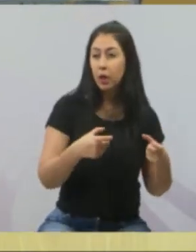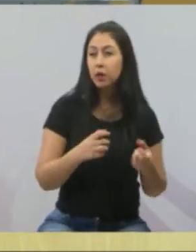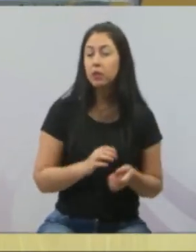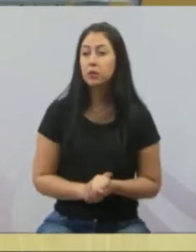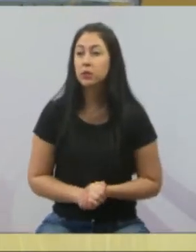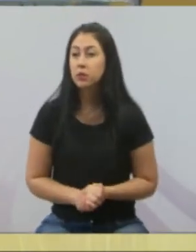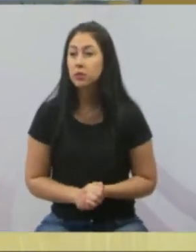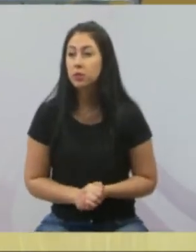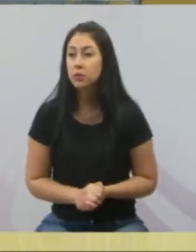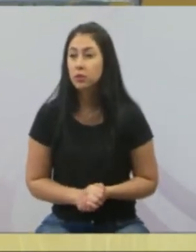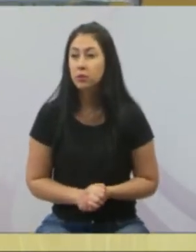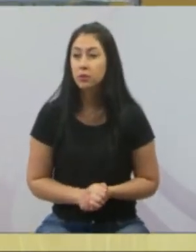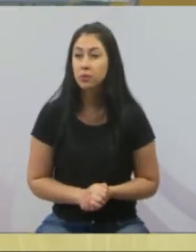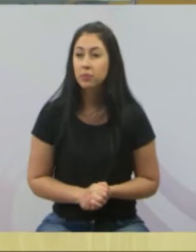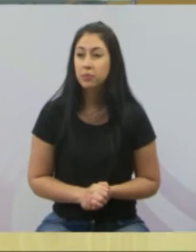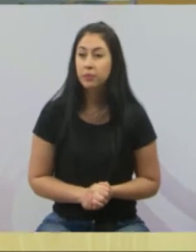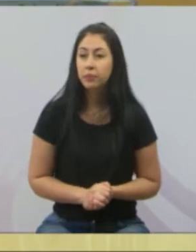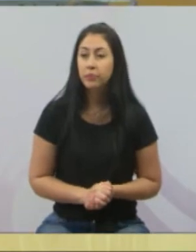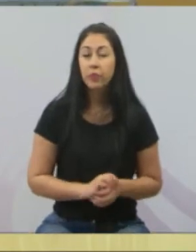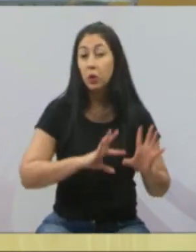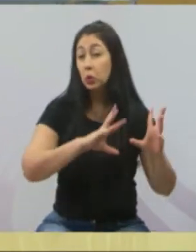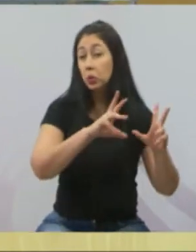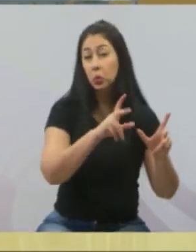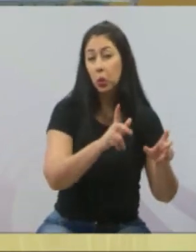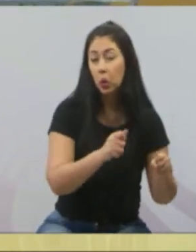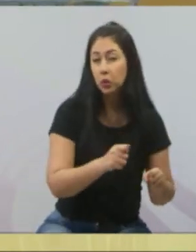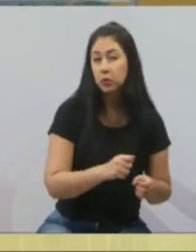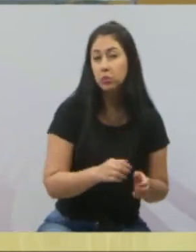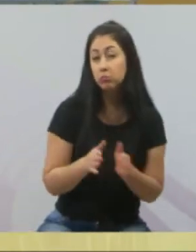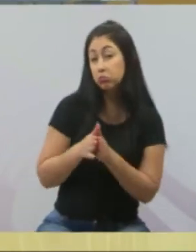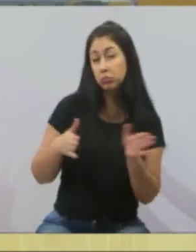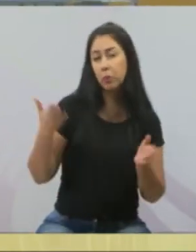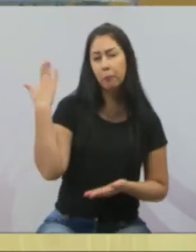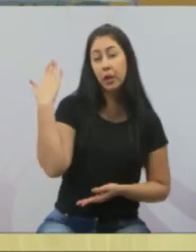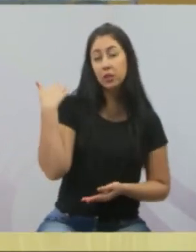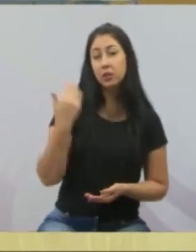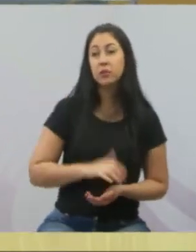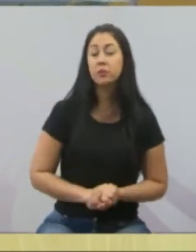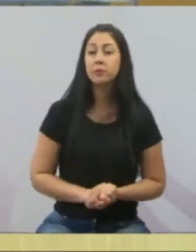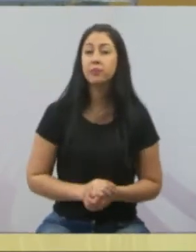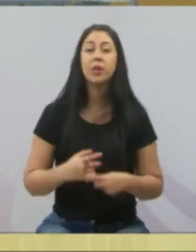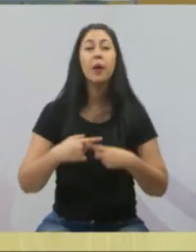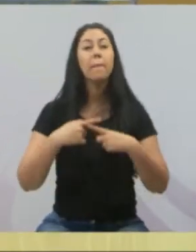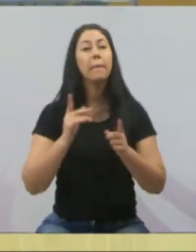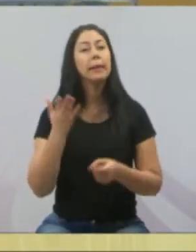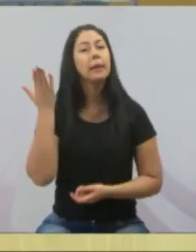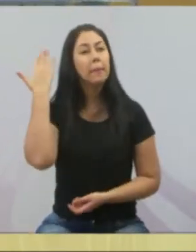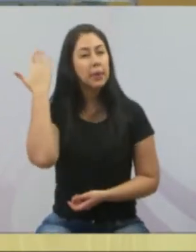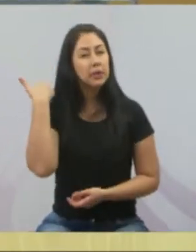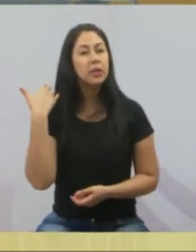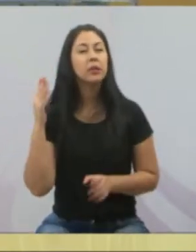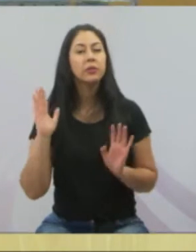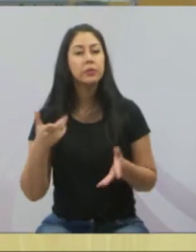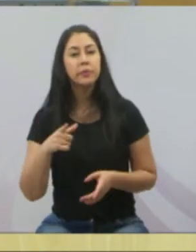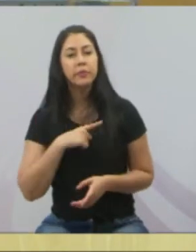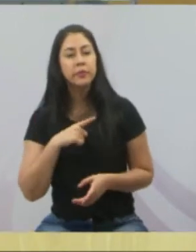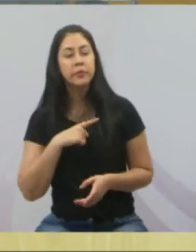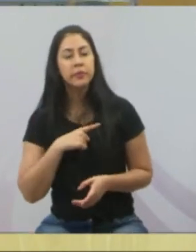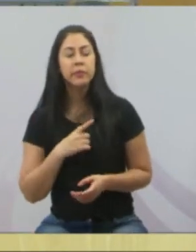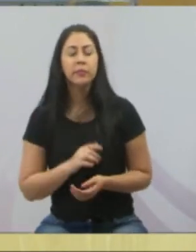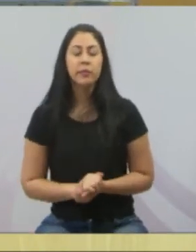Jacareí, pois sabemos que um dos incentivos fiscais mais vantajosos na devolução aos cofres públicos é o IPVA, ser registrado na